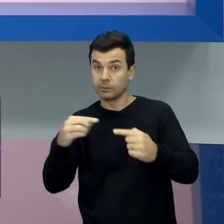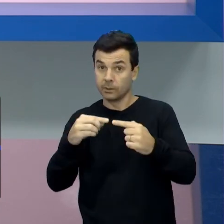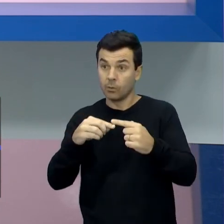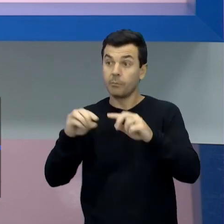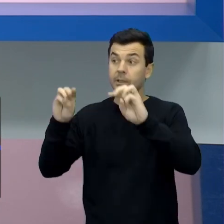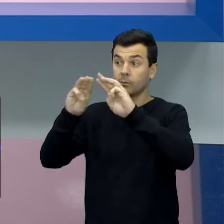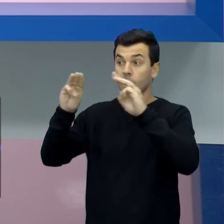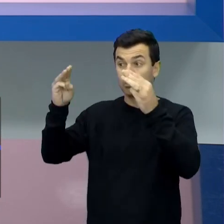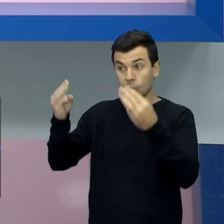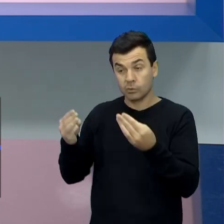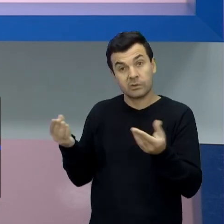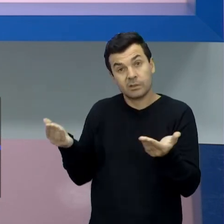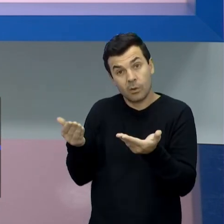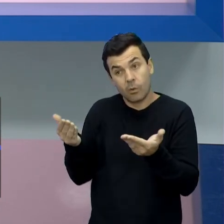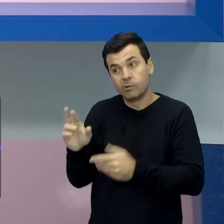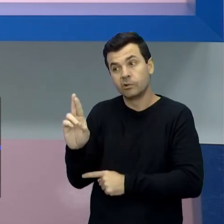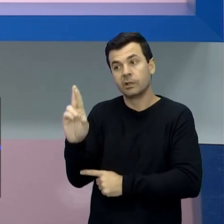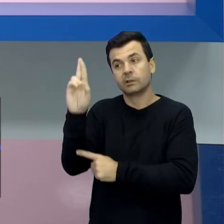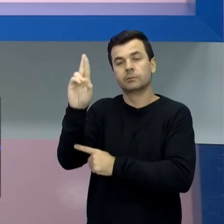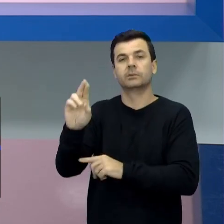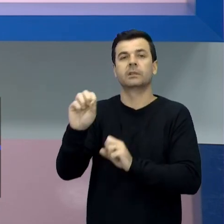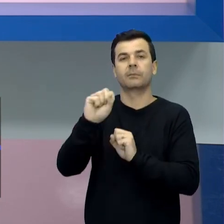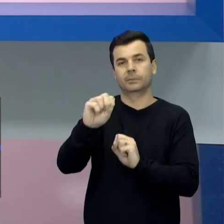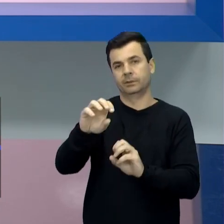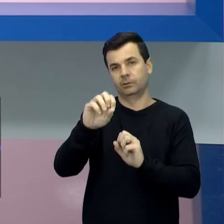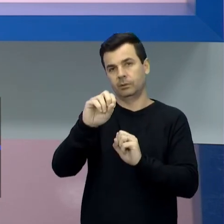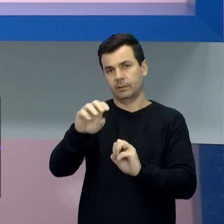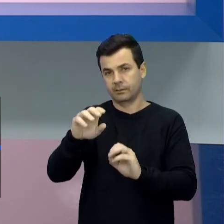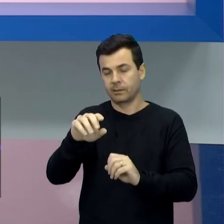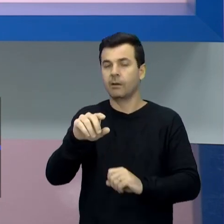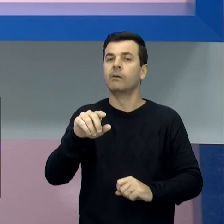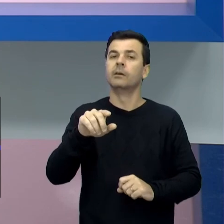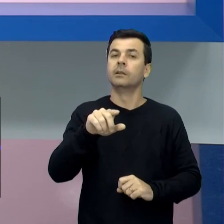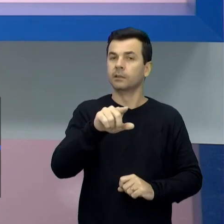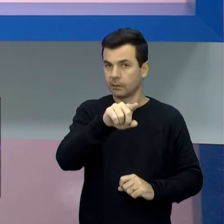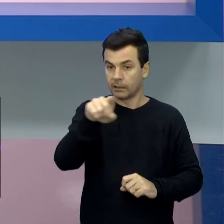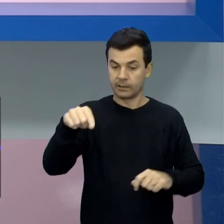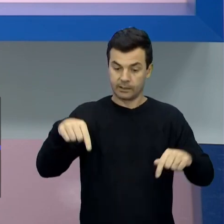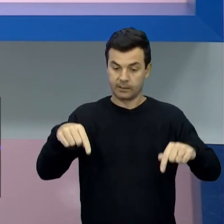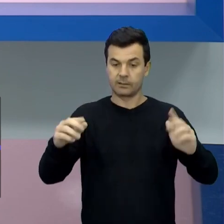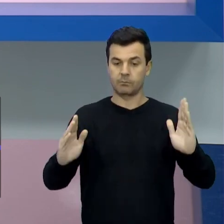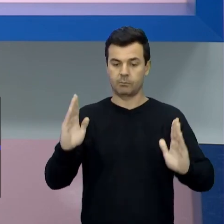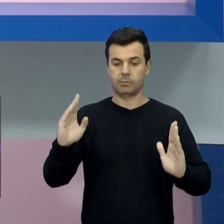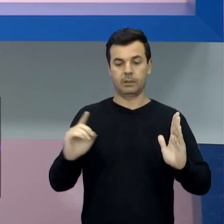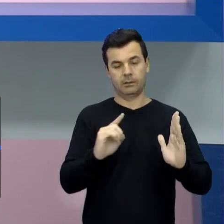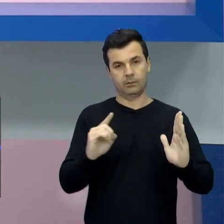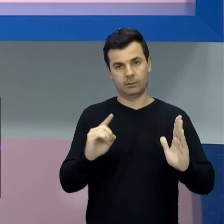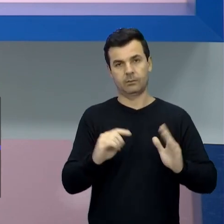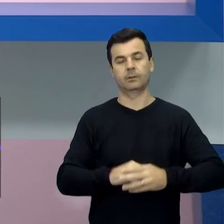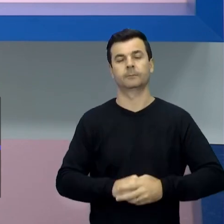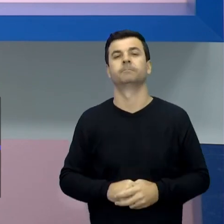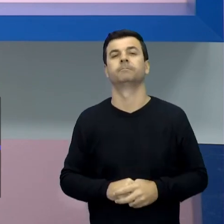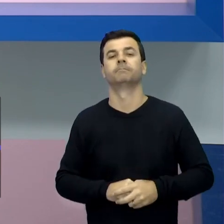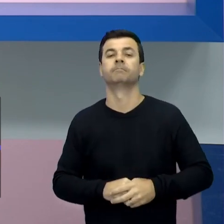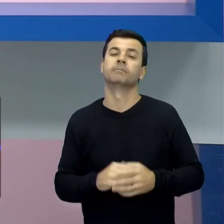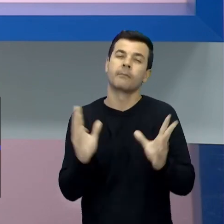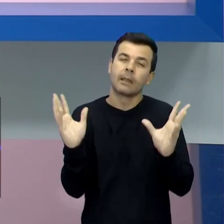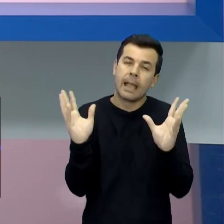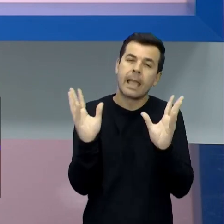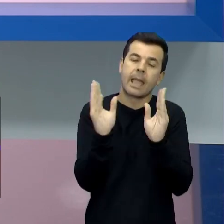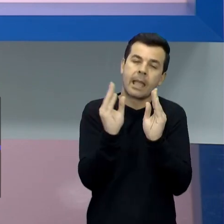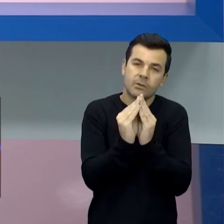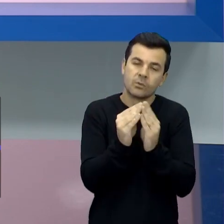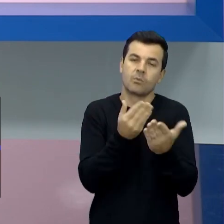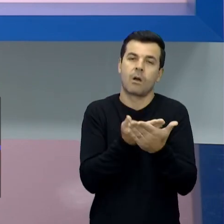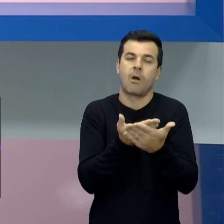Então, nós já vemos aí a importância dos museus para o nosso período, tá? E basicamente é isso por hoje. Na próxima